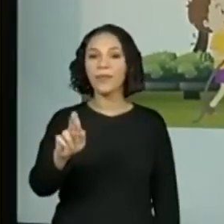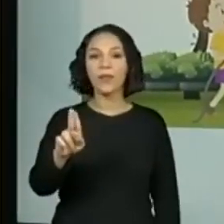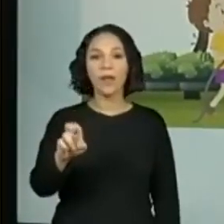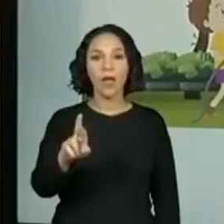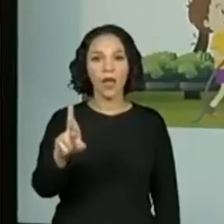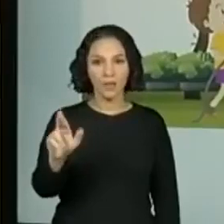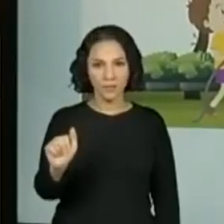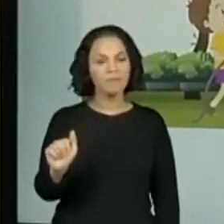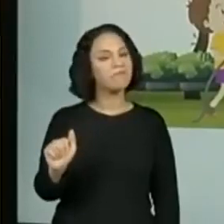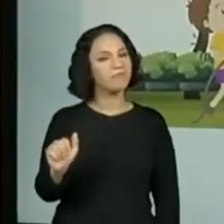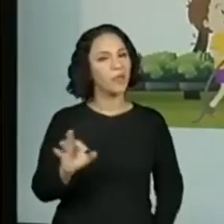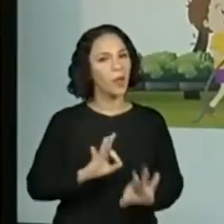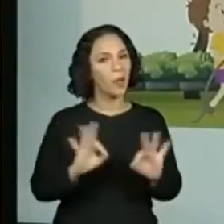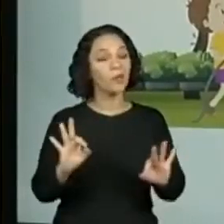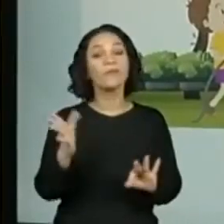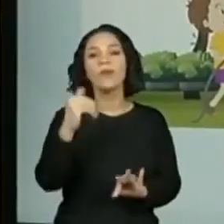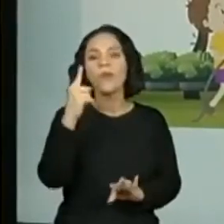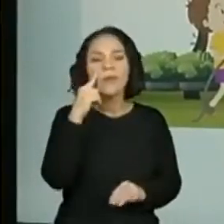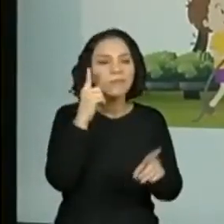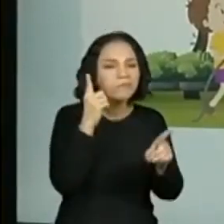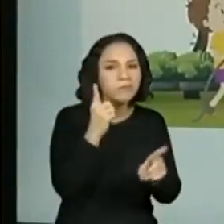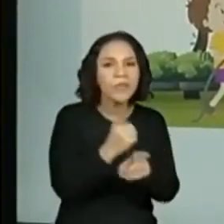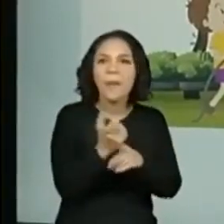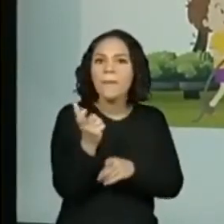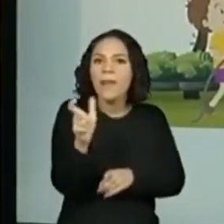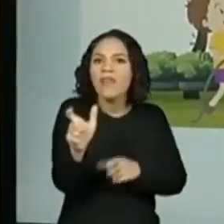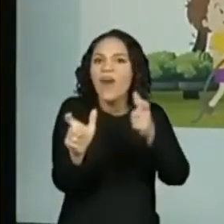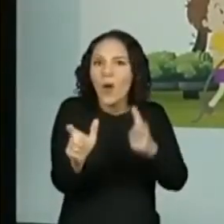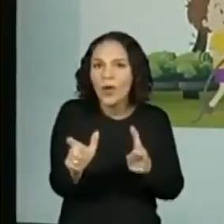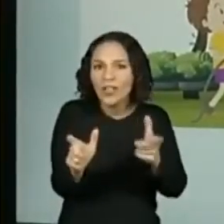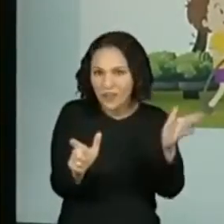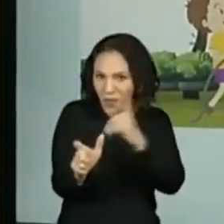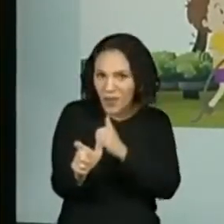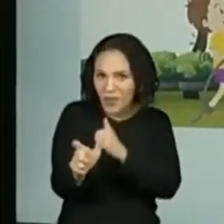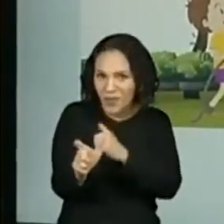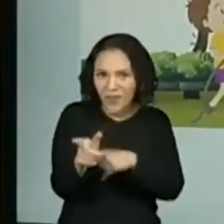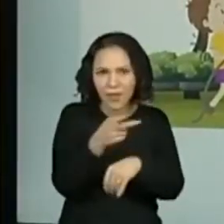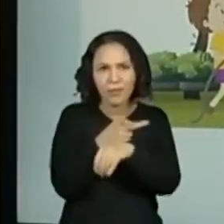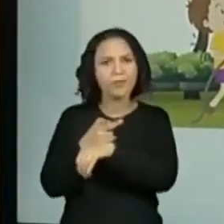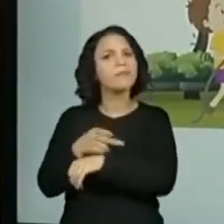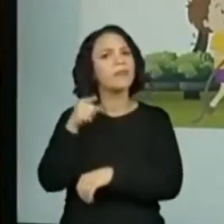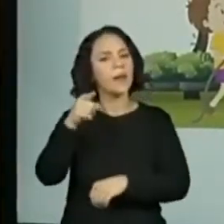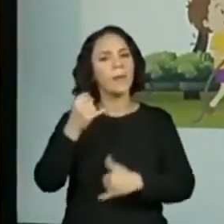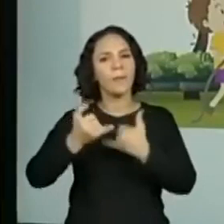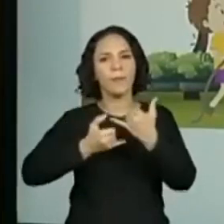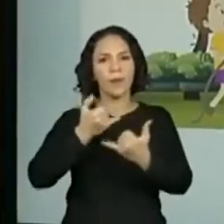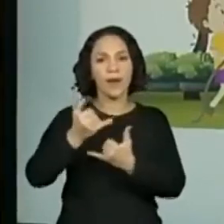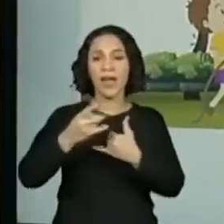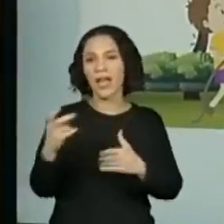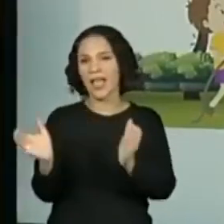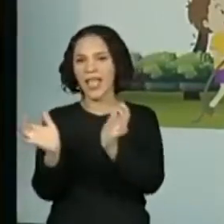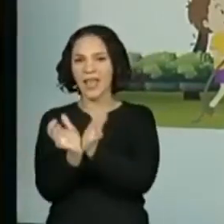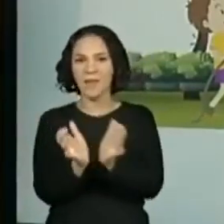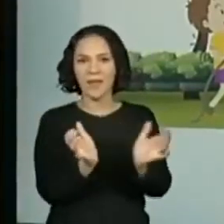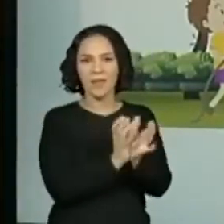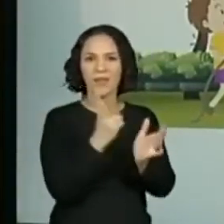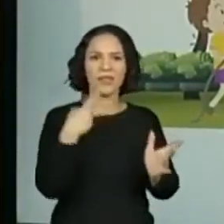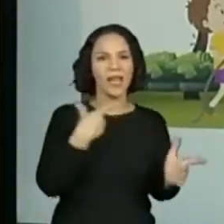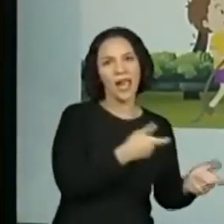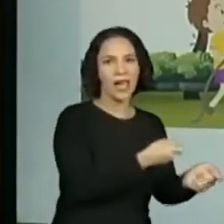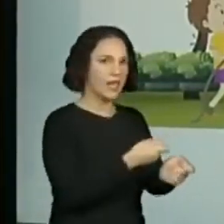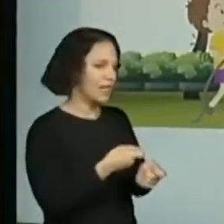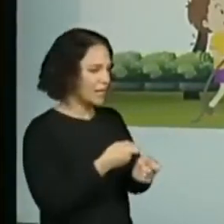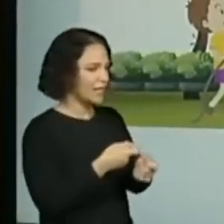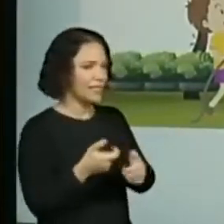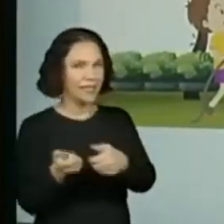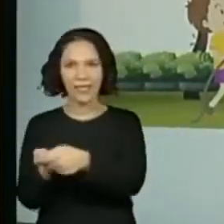descobrir onde está escrito cabo de guerra. Então, é uma brincadeira que tem duas equipes, a gente fica fazendo força para um